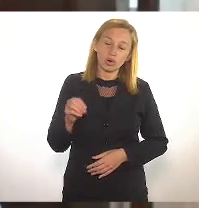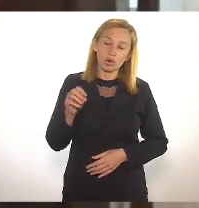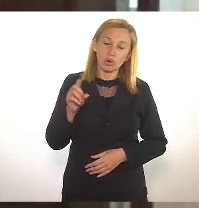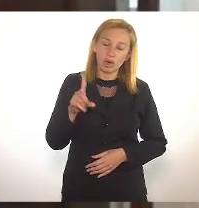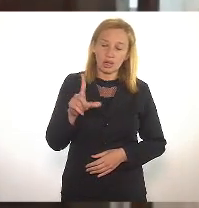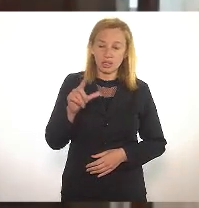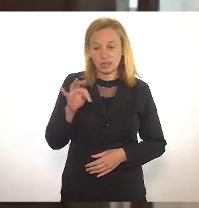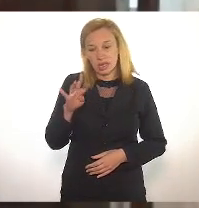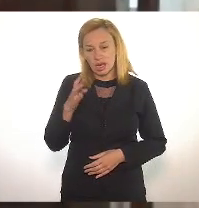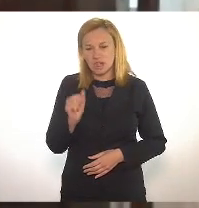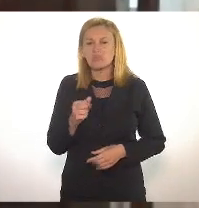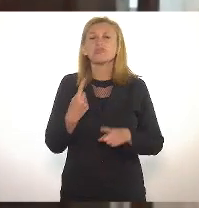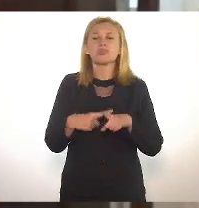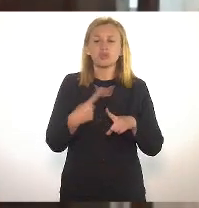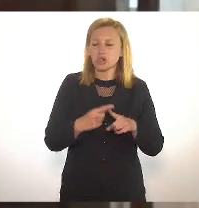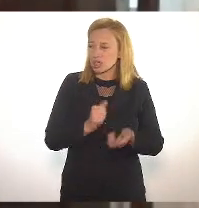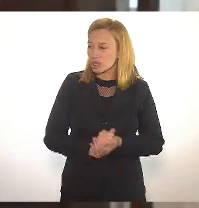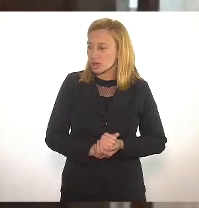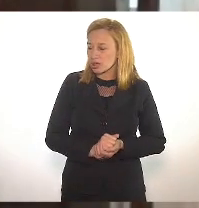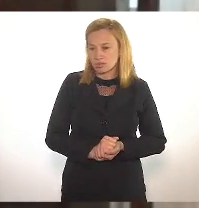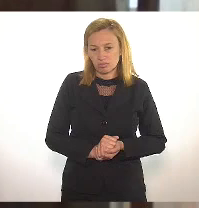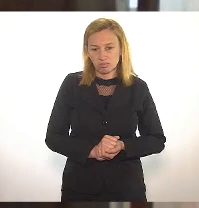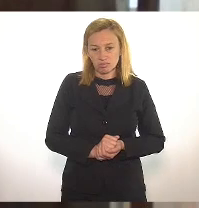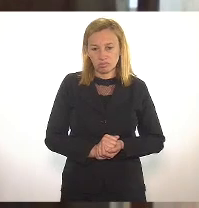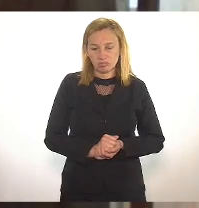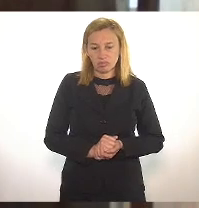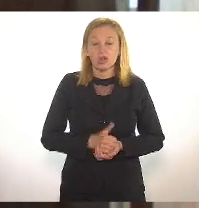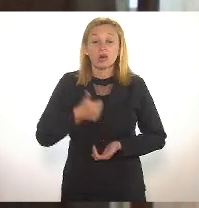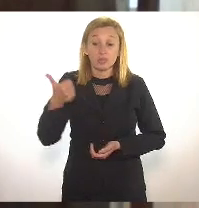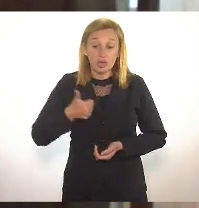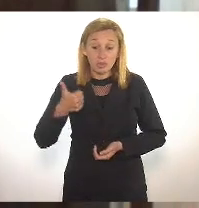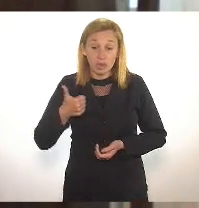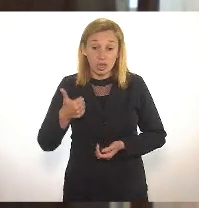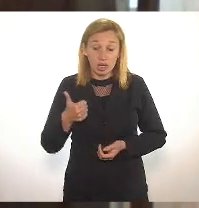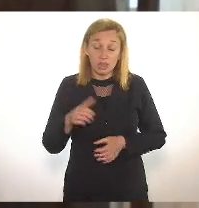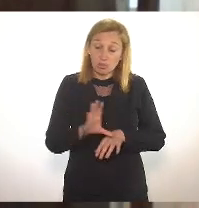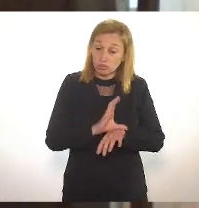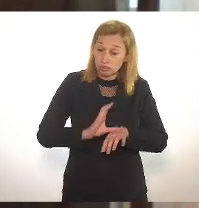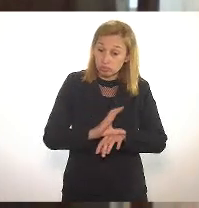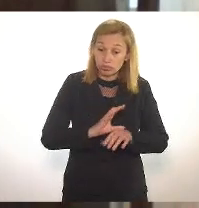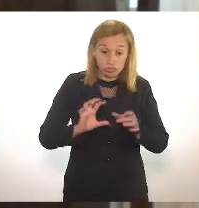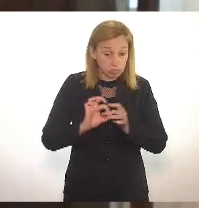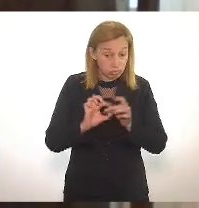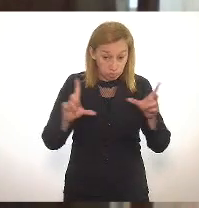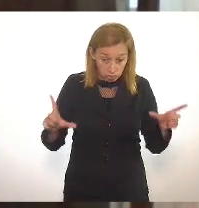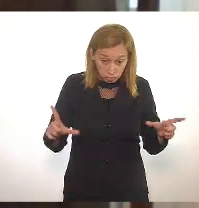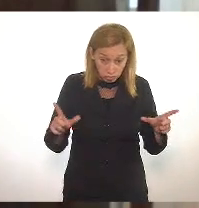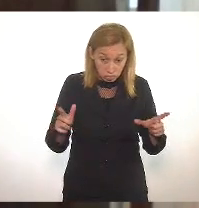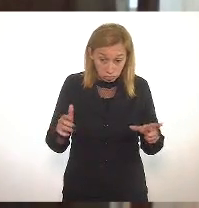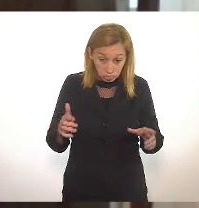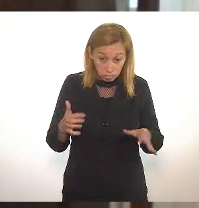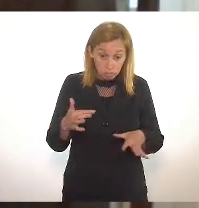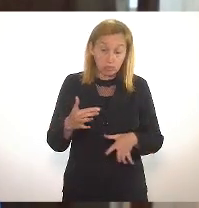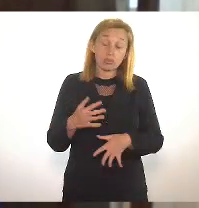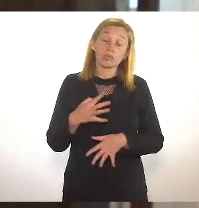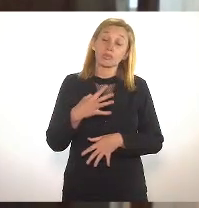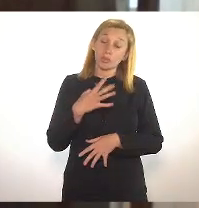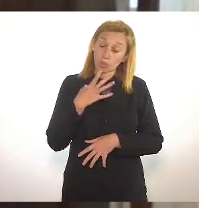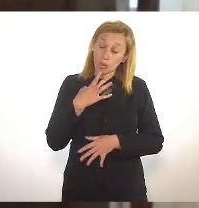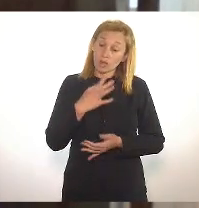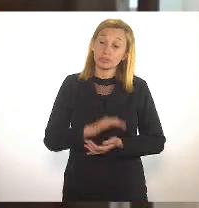que isso? Se a primeira Constituição democrata, que eu, pelo menos, tenho